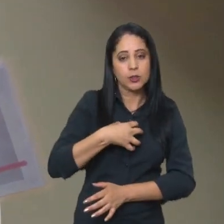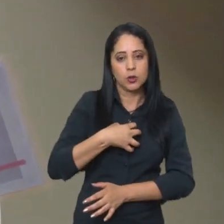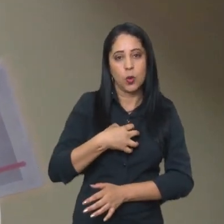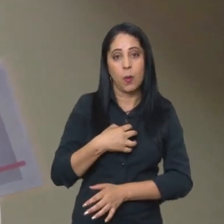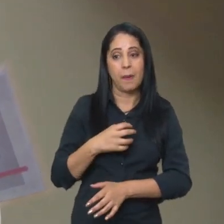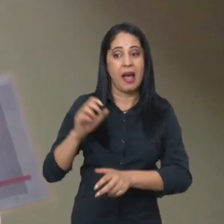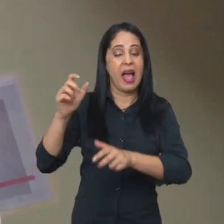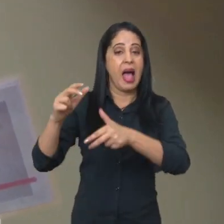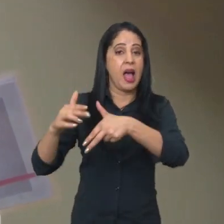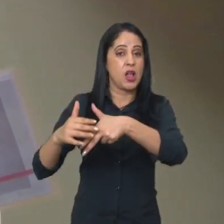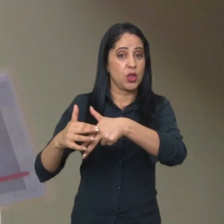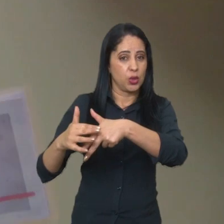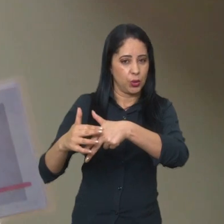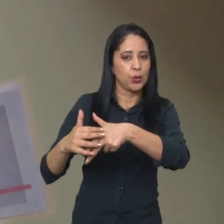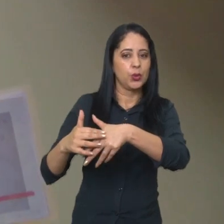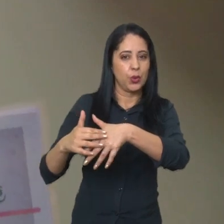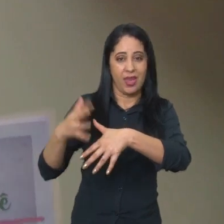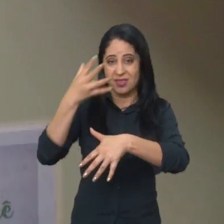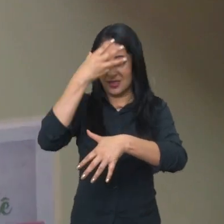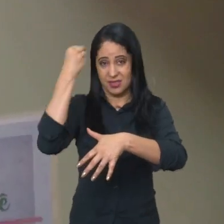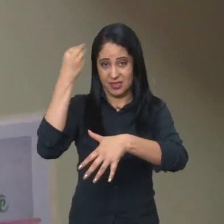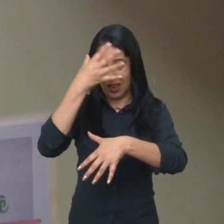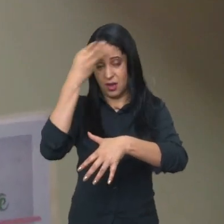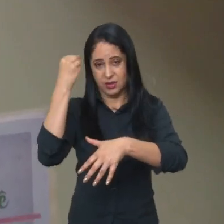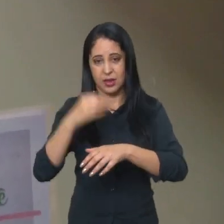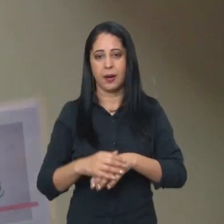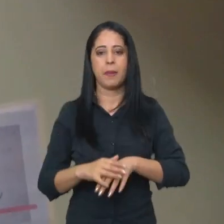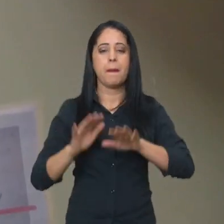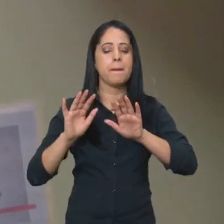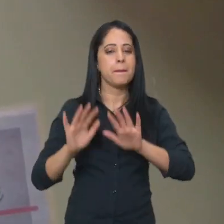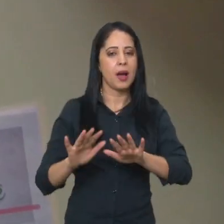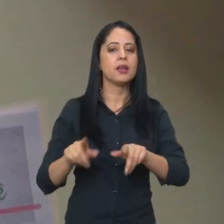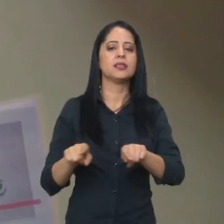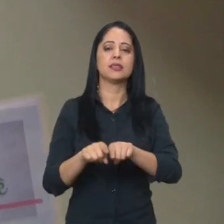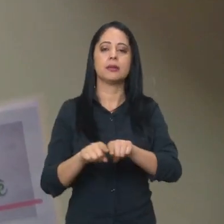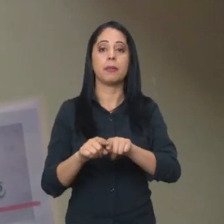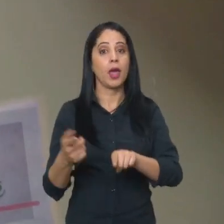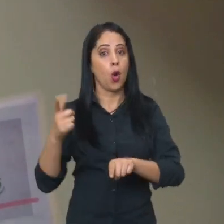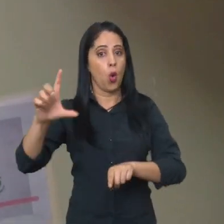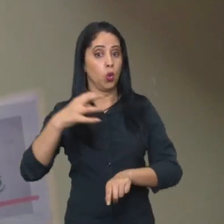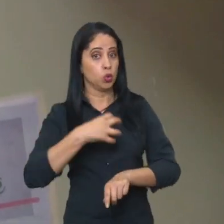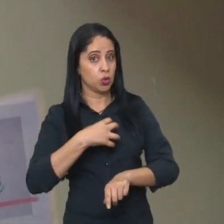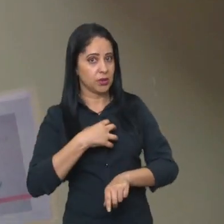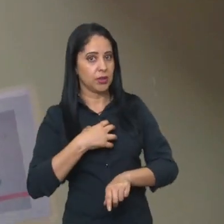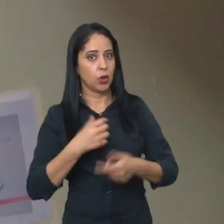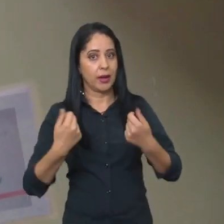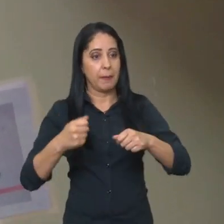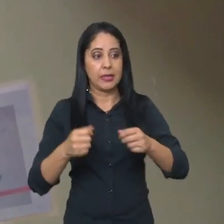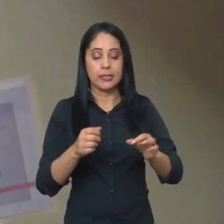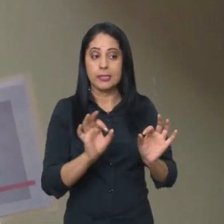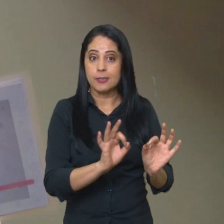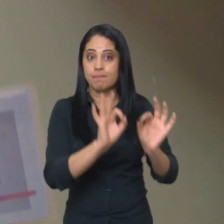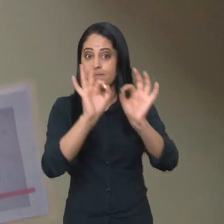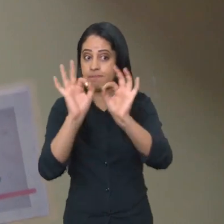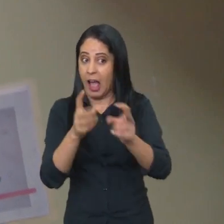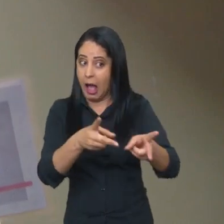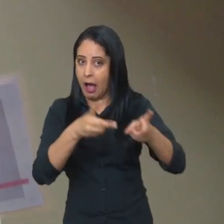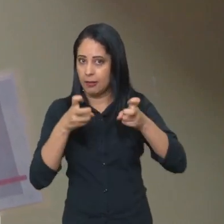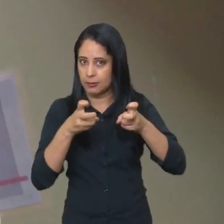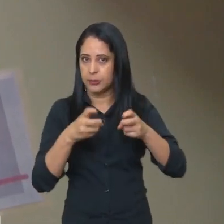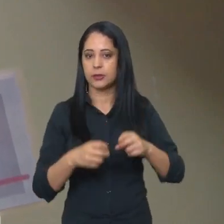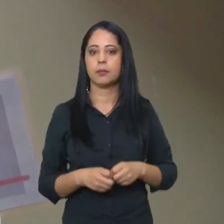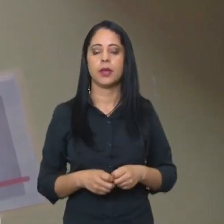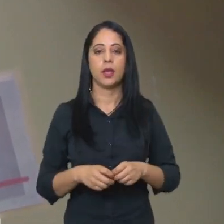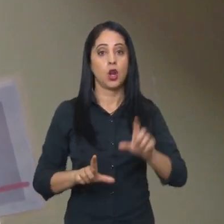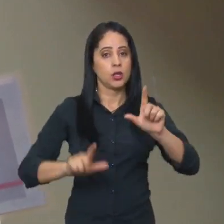maior parte das pessoas diagnosticadas com Alzheimer. Além disso, outros sintomas devem ser observados.